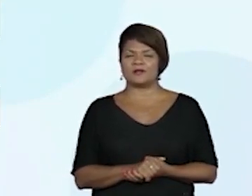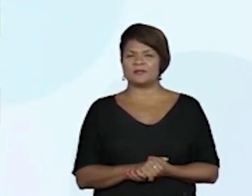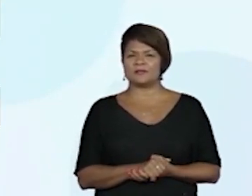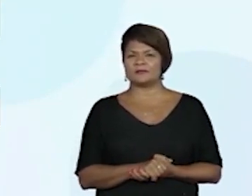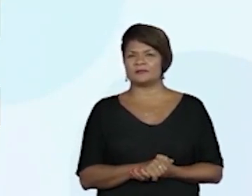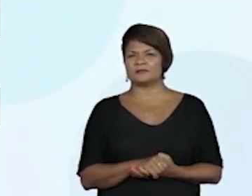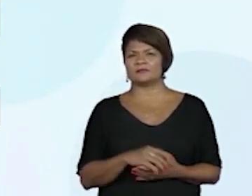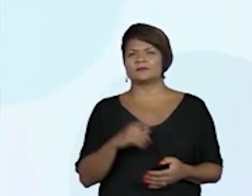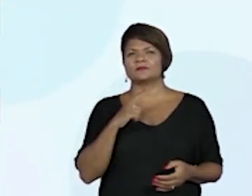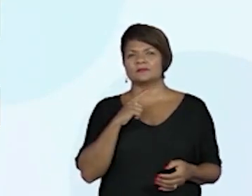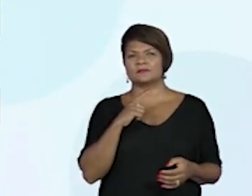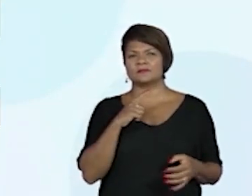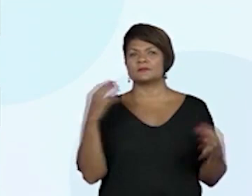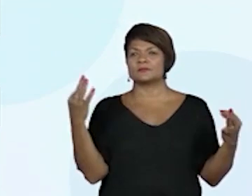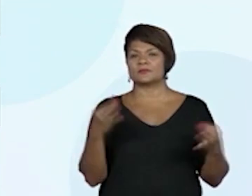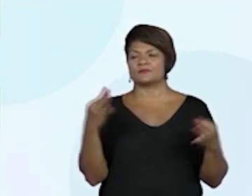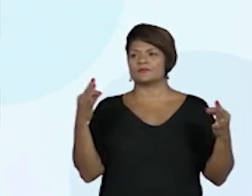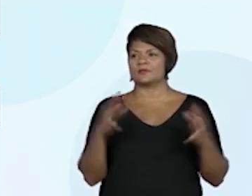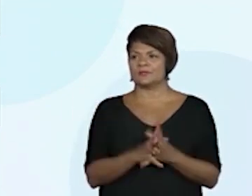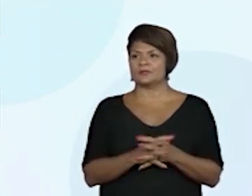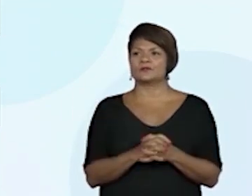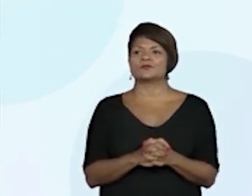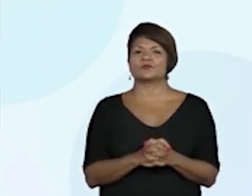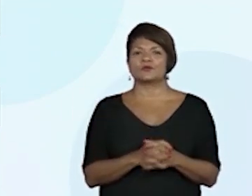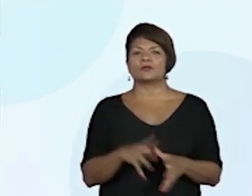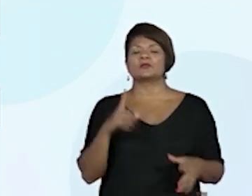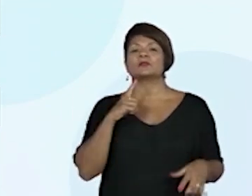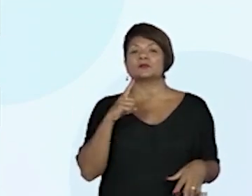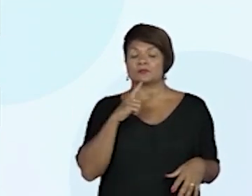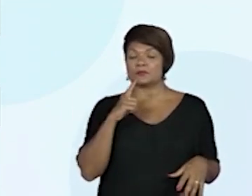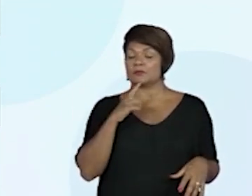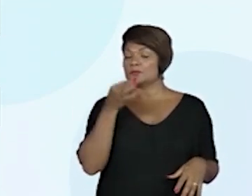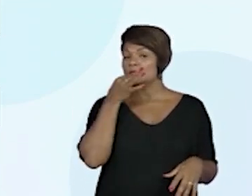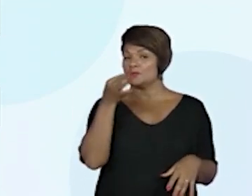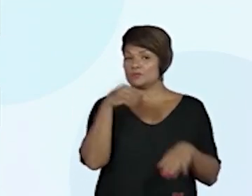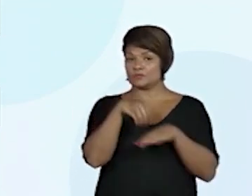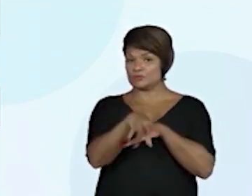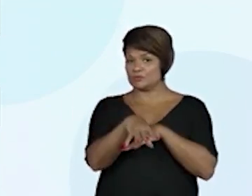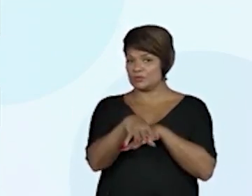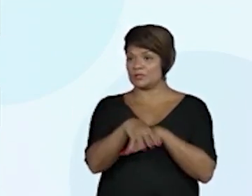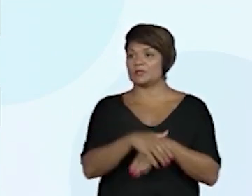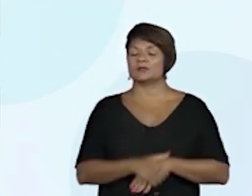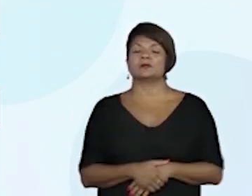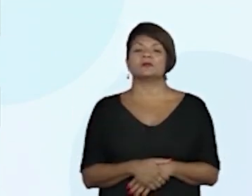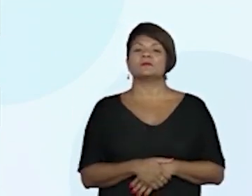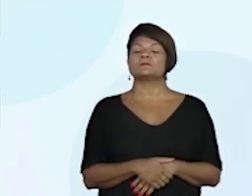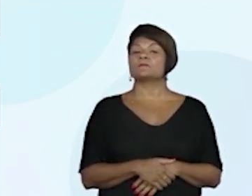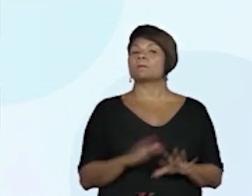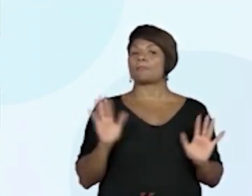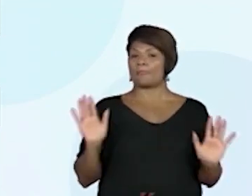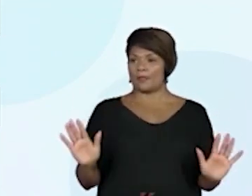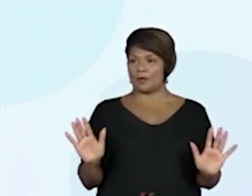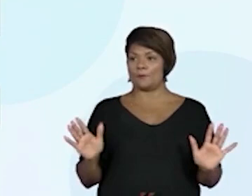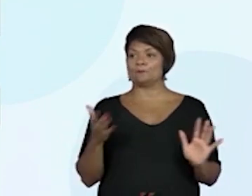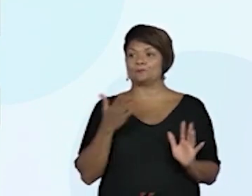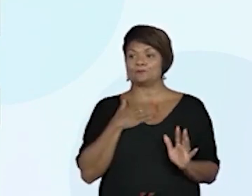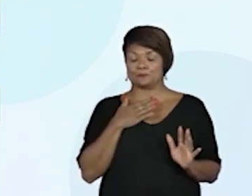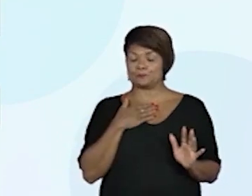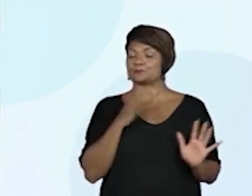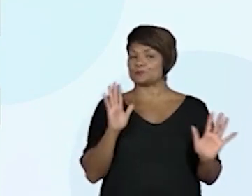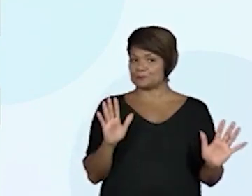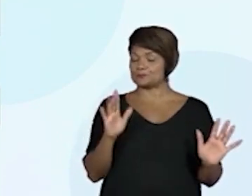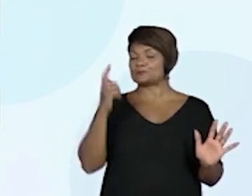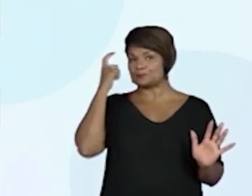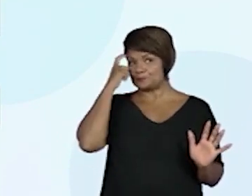Perfeito! Agora, eles que vão sugerir pra gente. O que você acha? Gostei. Não é? Na